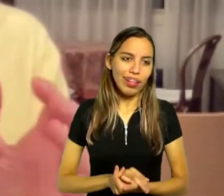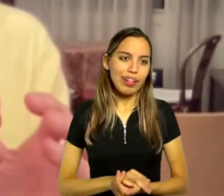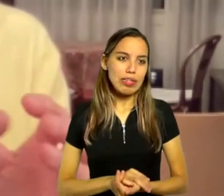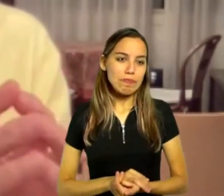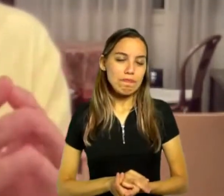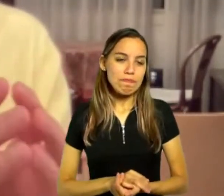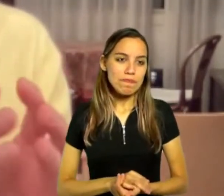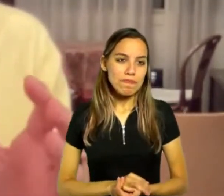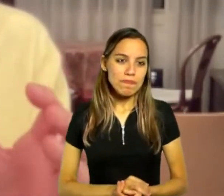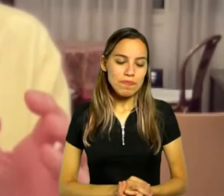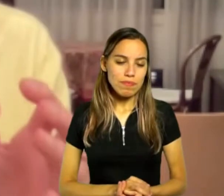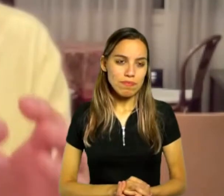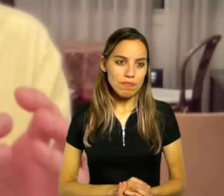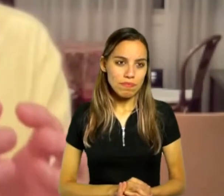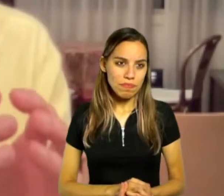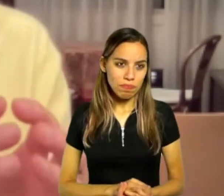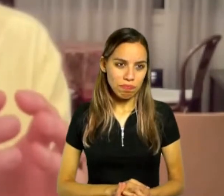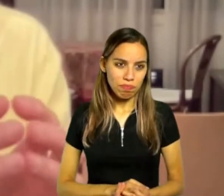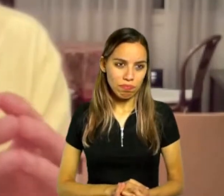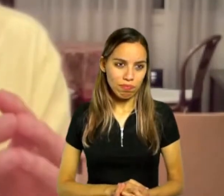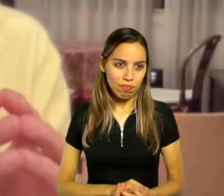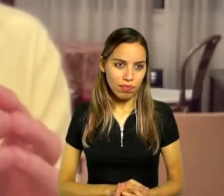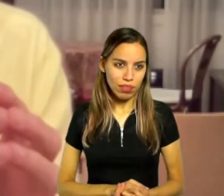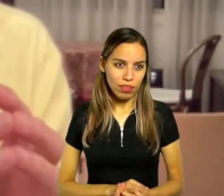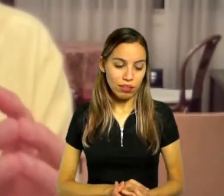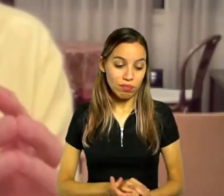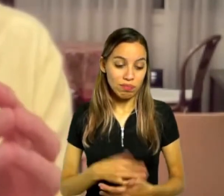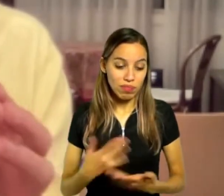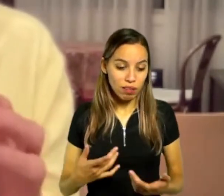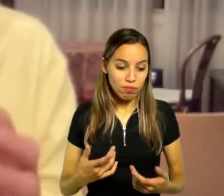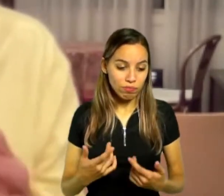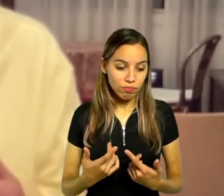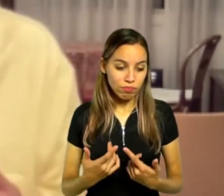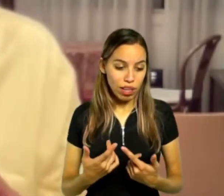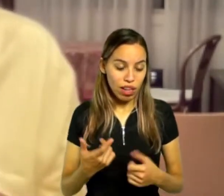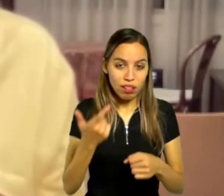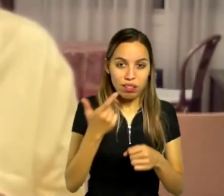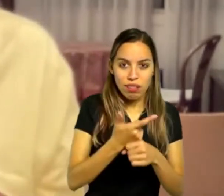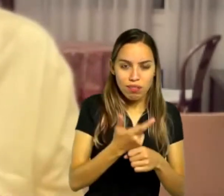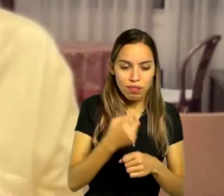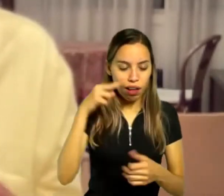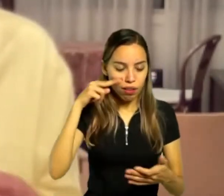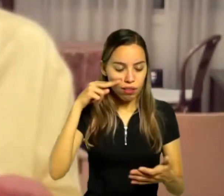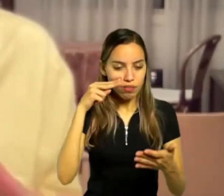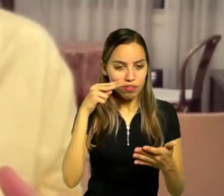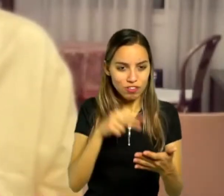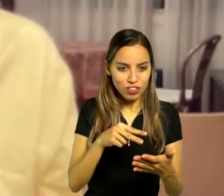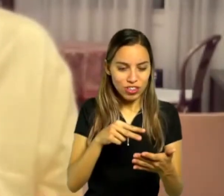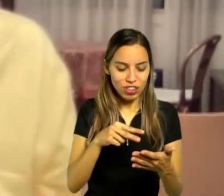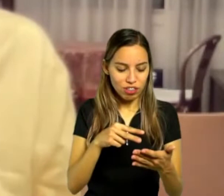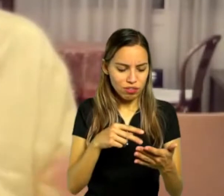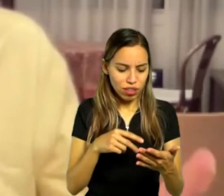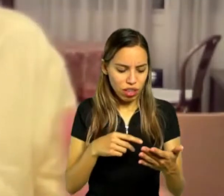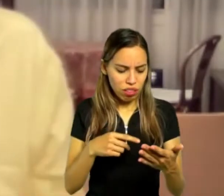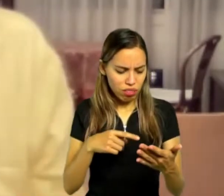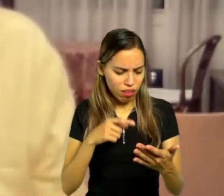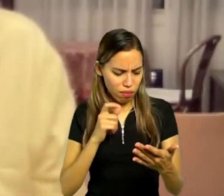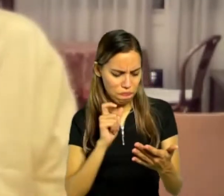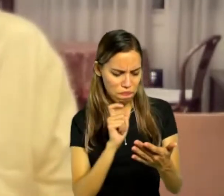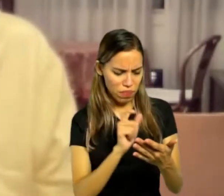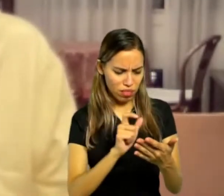o que mais me encanta na literatura é essa capacidade que as palavras têm de